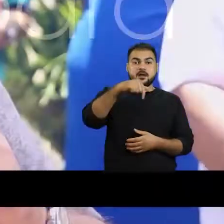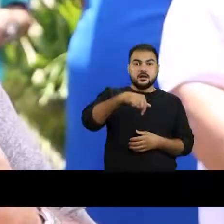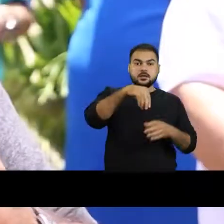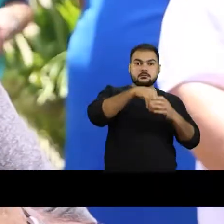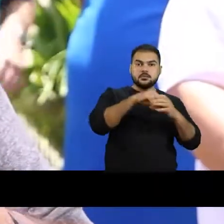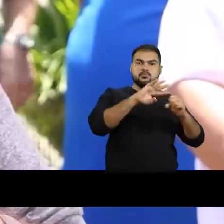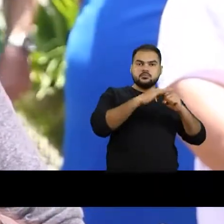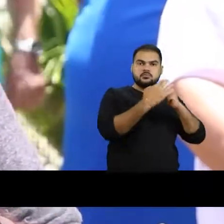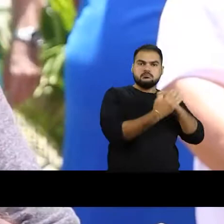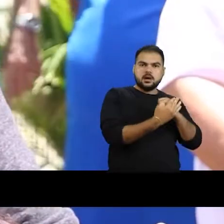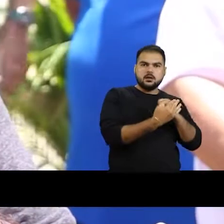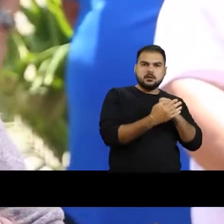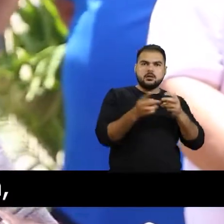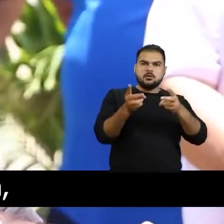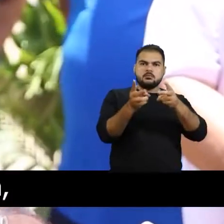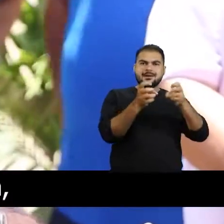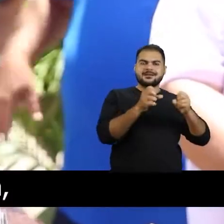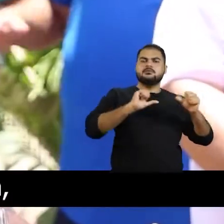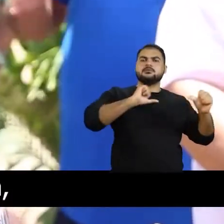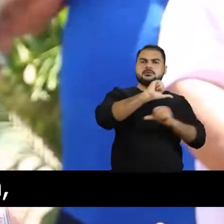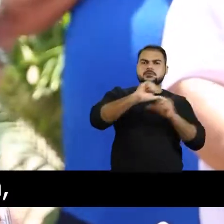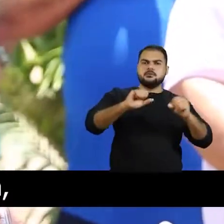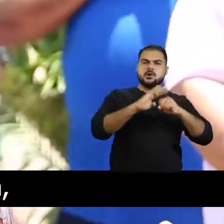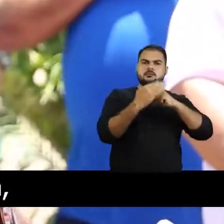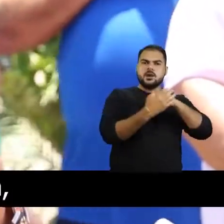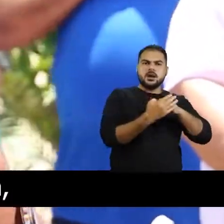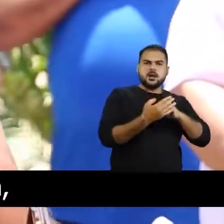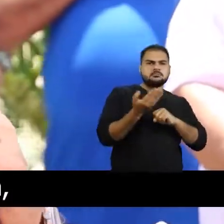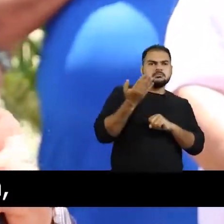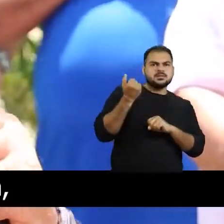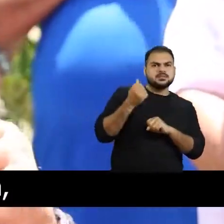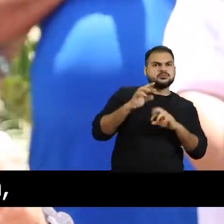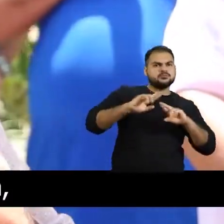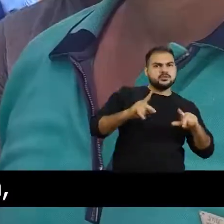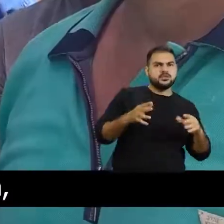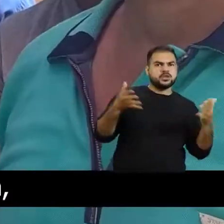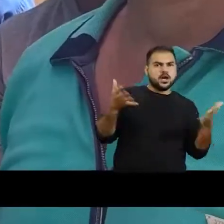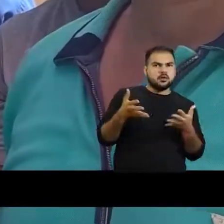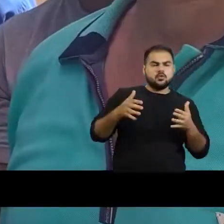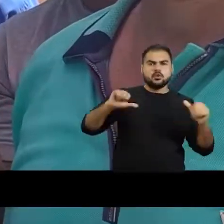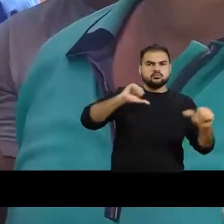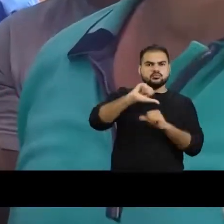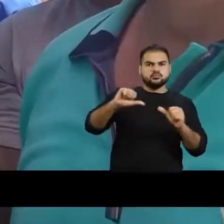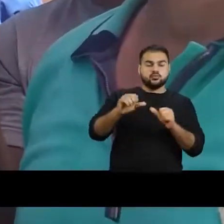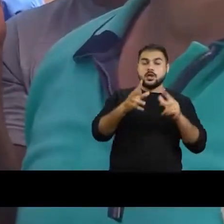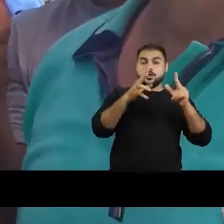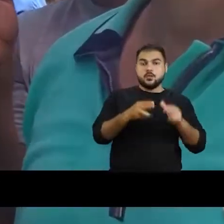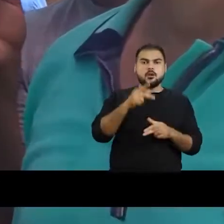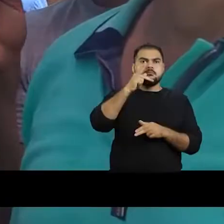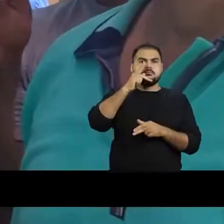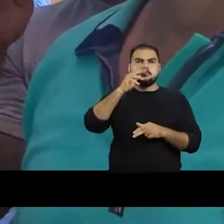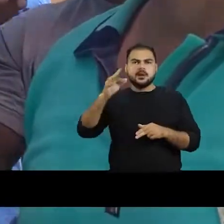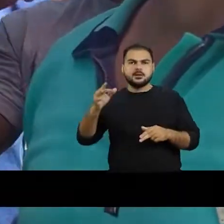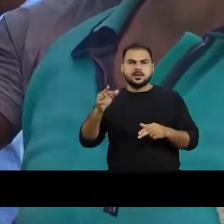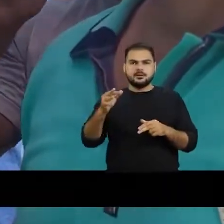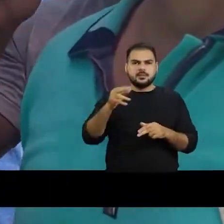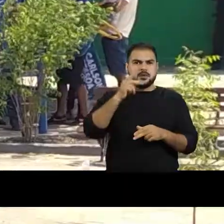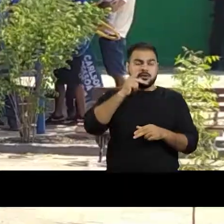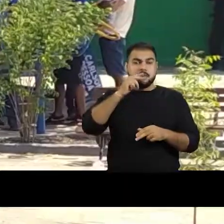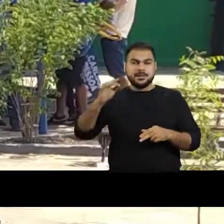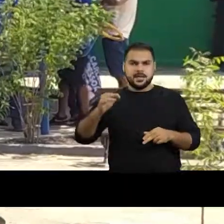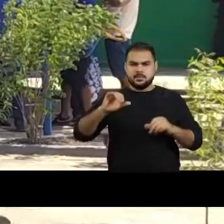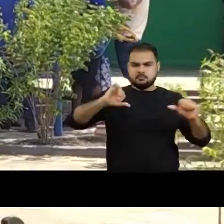E aqui, do jeito que são, de Alta Boa, ao Alta Santa Maria, Parnaíba vai